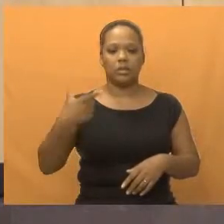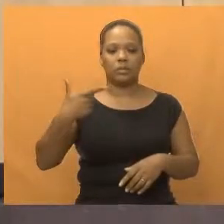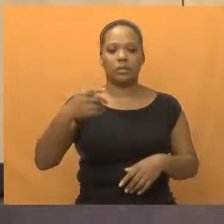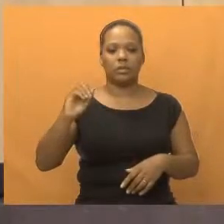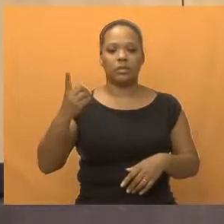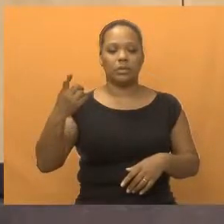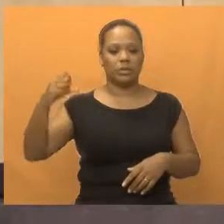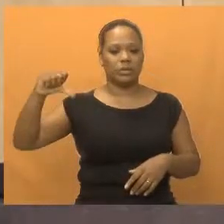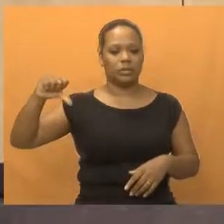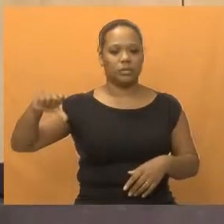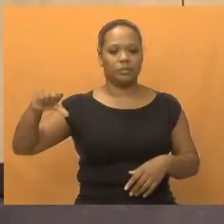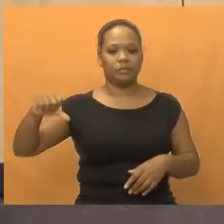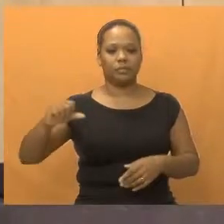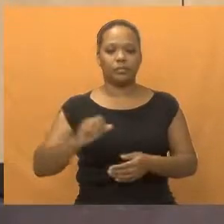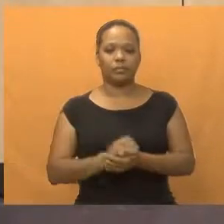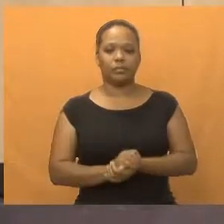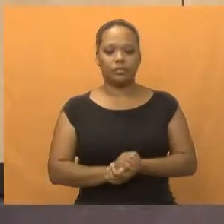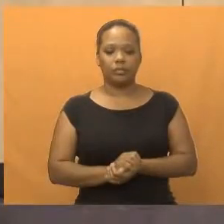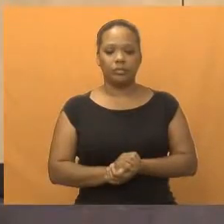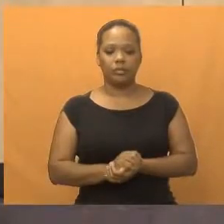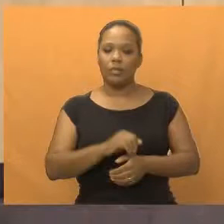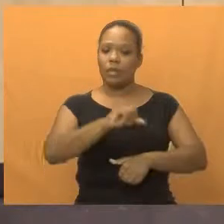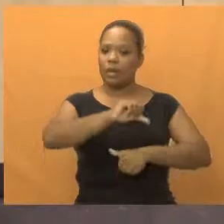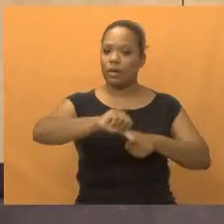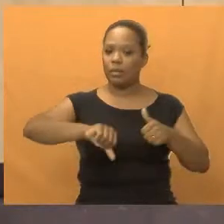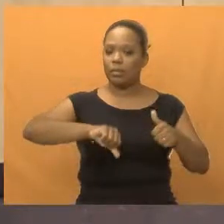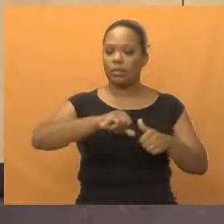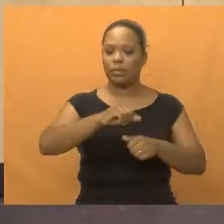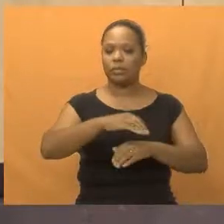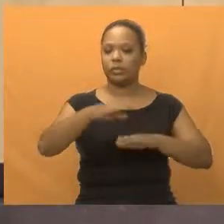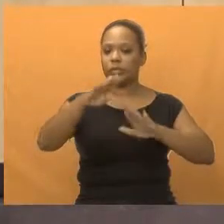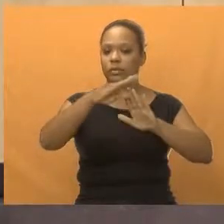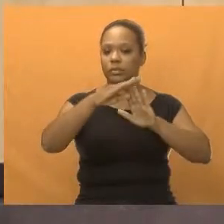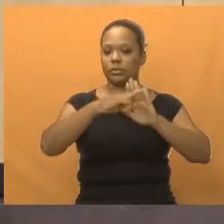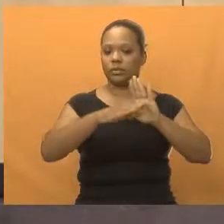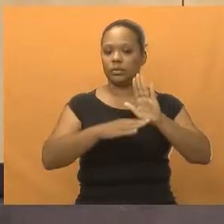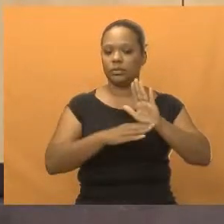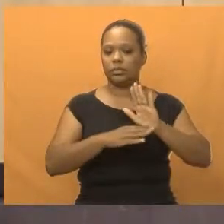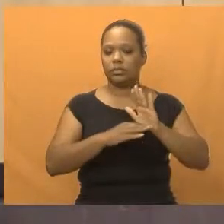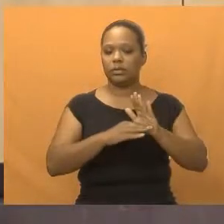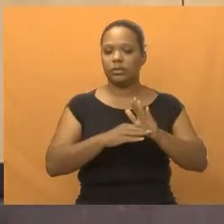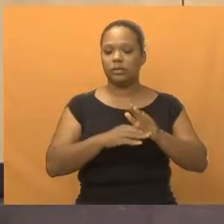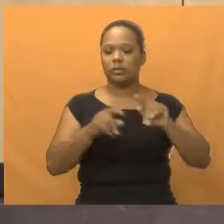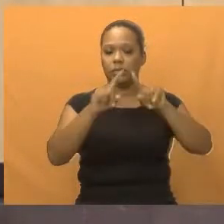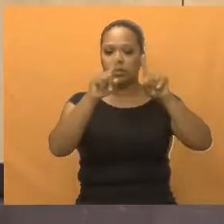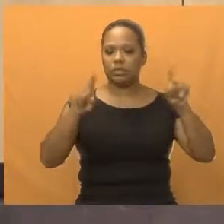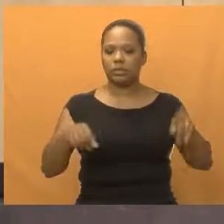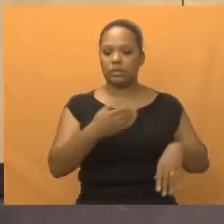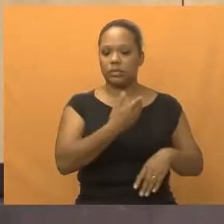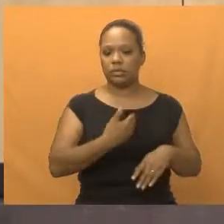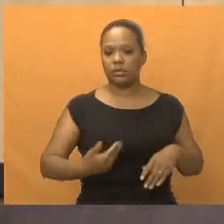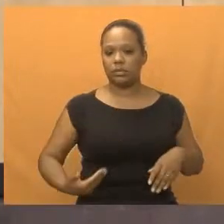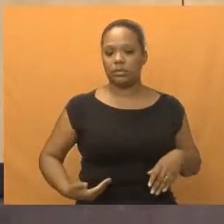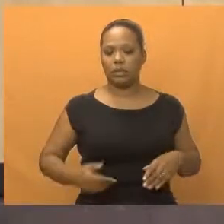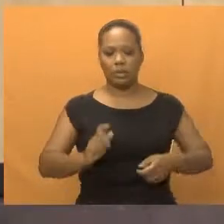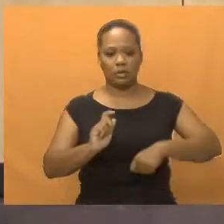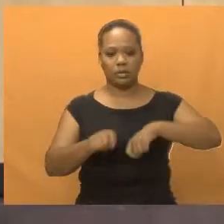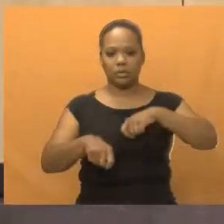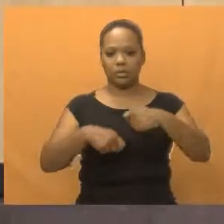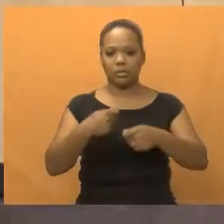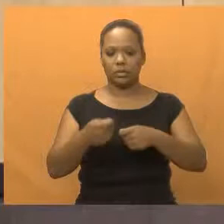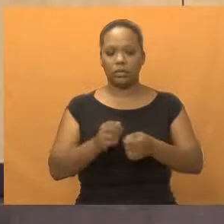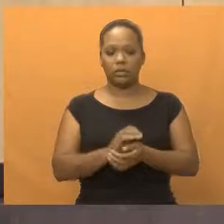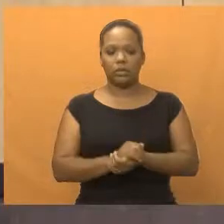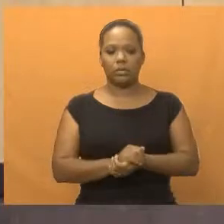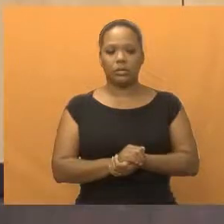2019 ao telas referência dos cargos dos servidores da administração direta